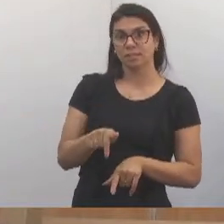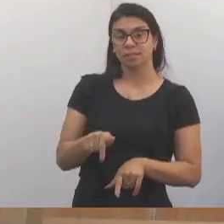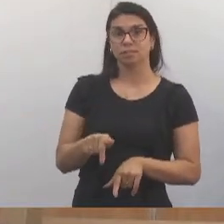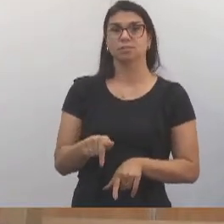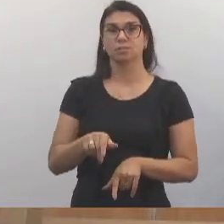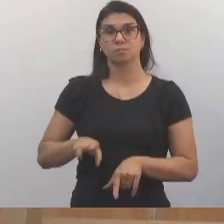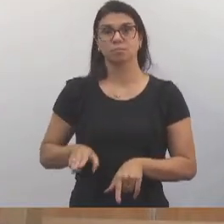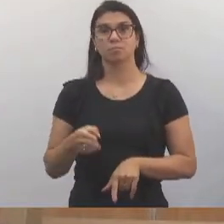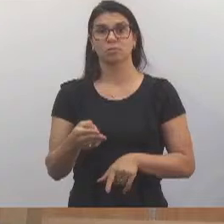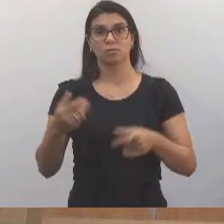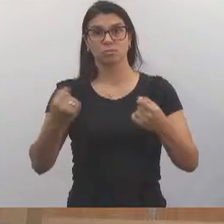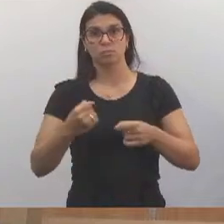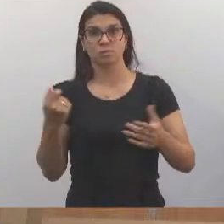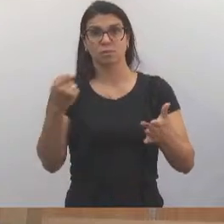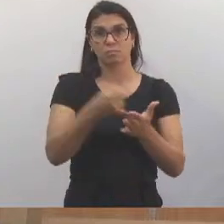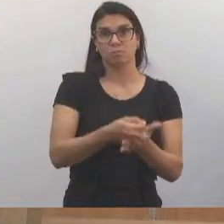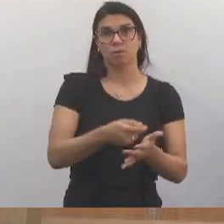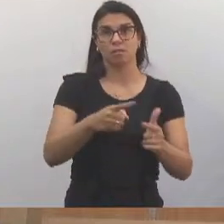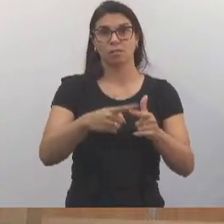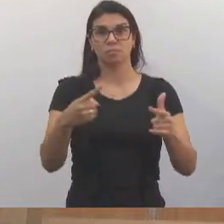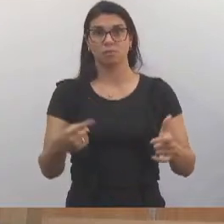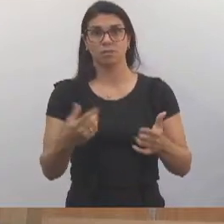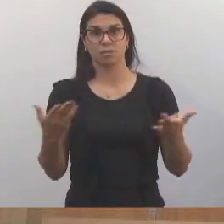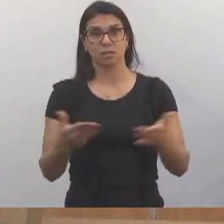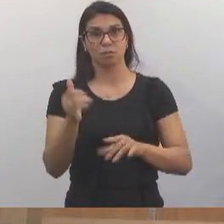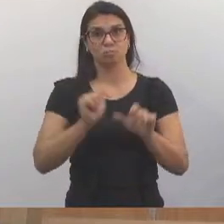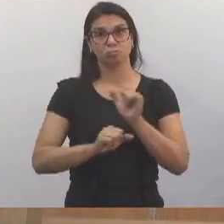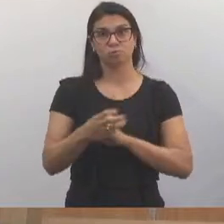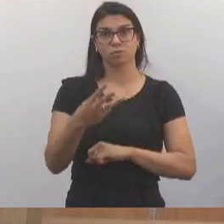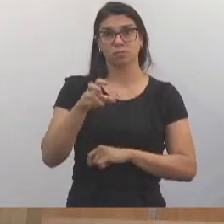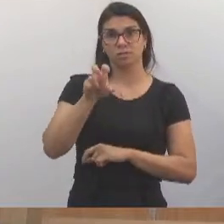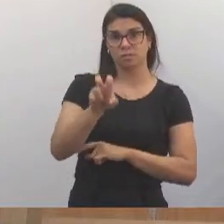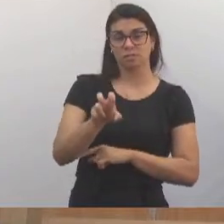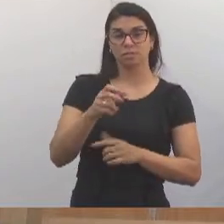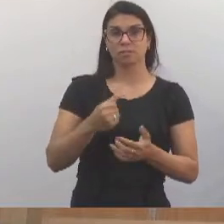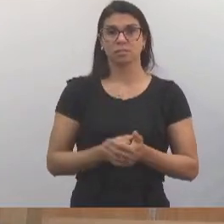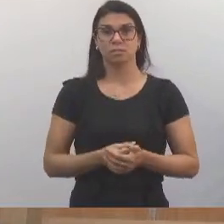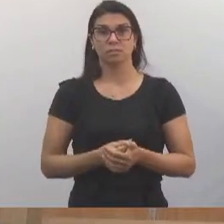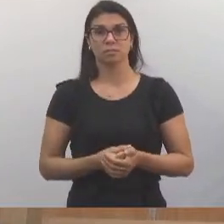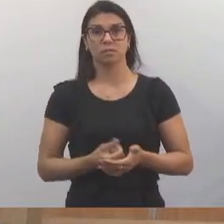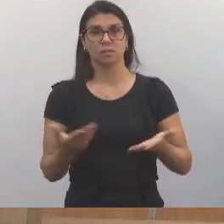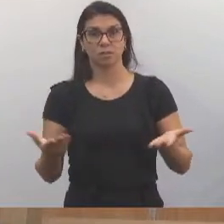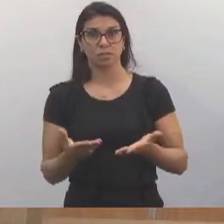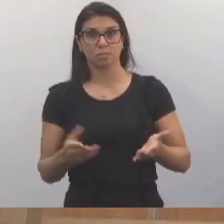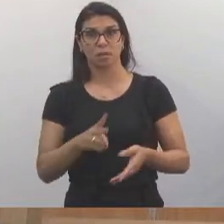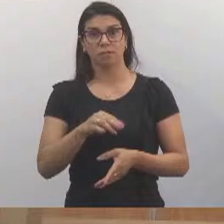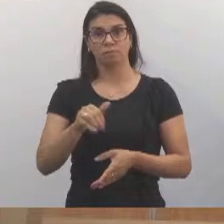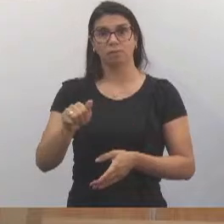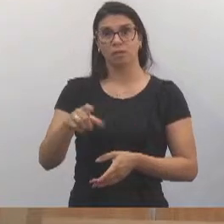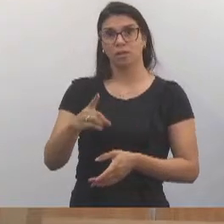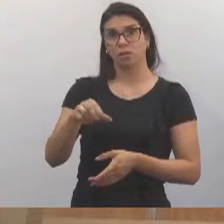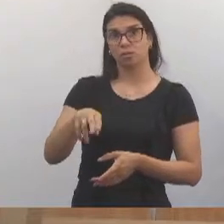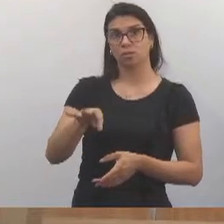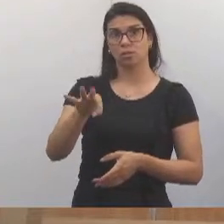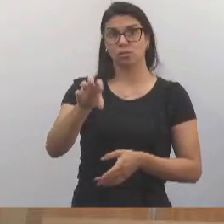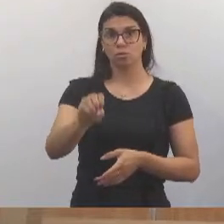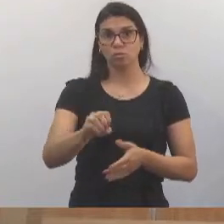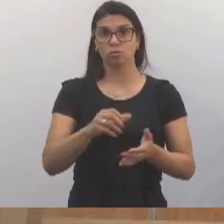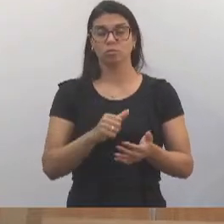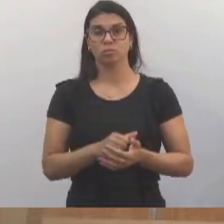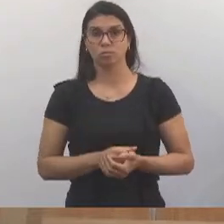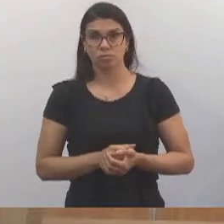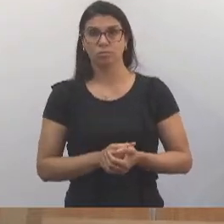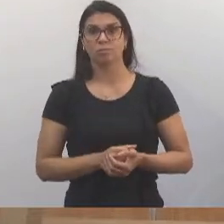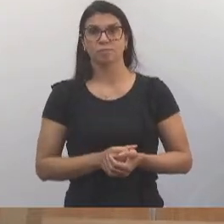35. Nós temos um viaduto que era para custar 1,5 milhão, custou 6 milhões e 400. Por isso que nós abrimos uma CPI no dia de